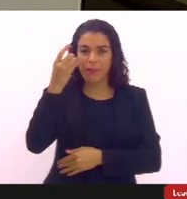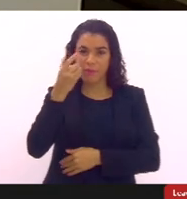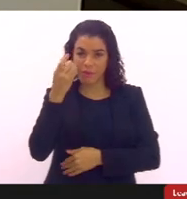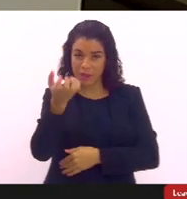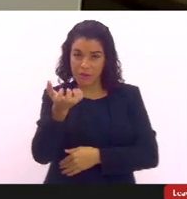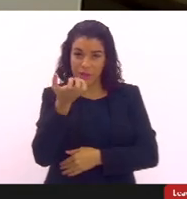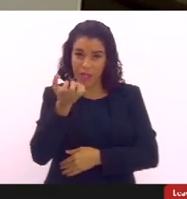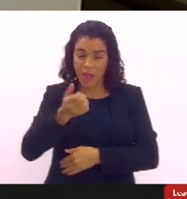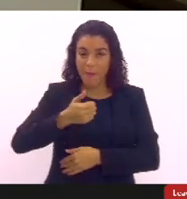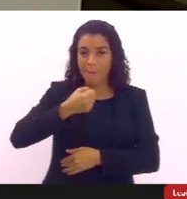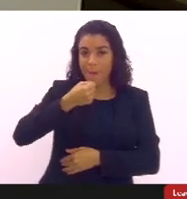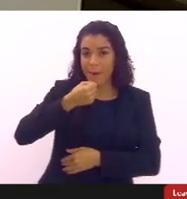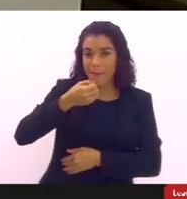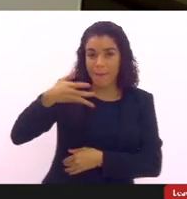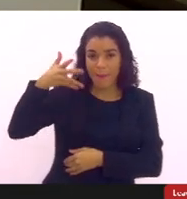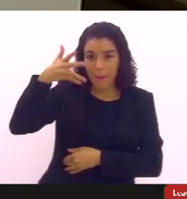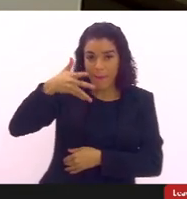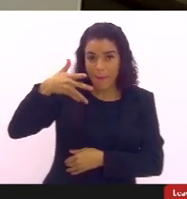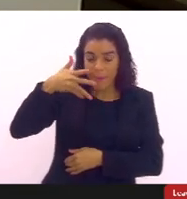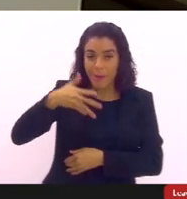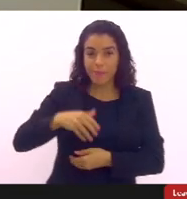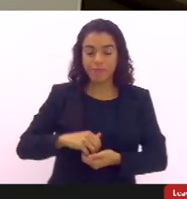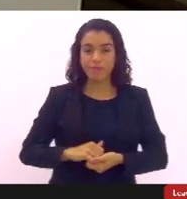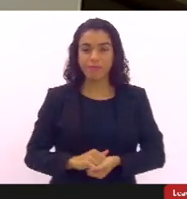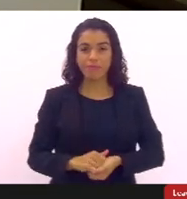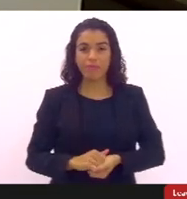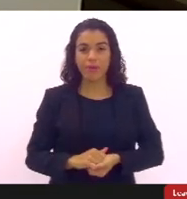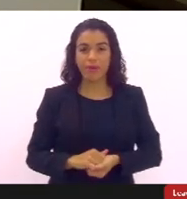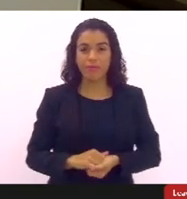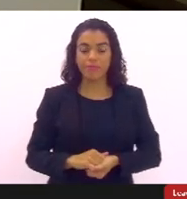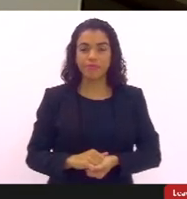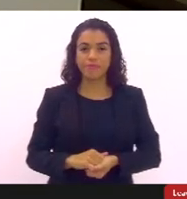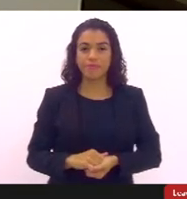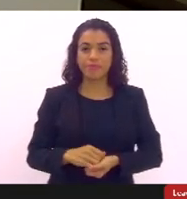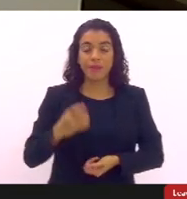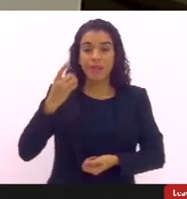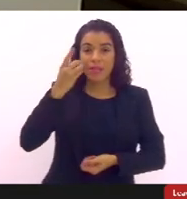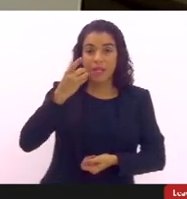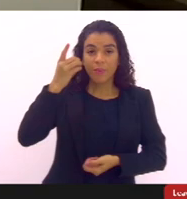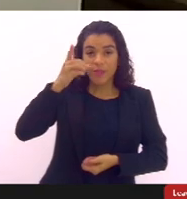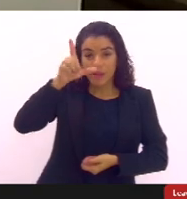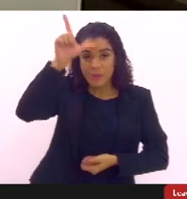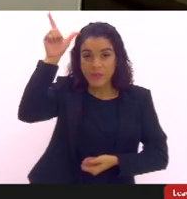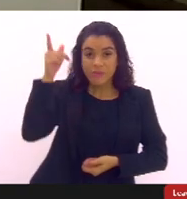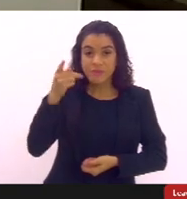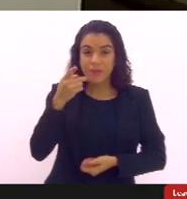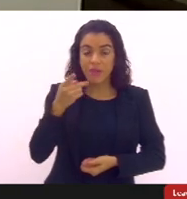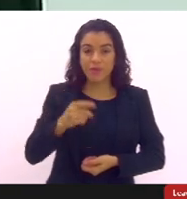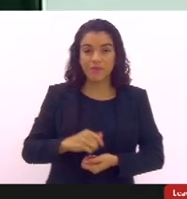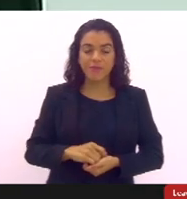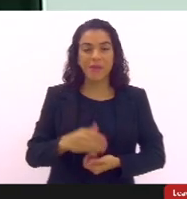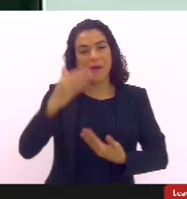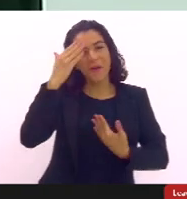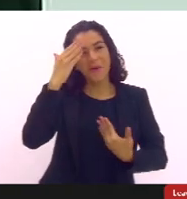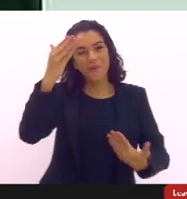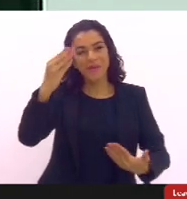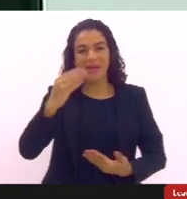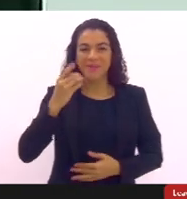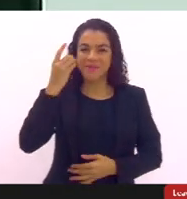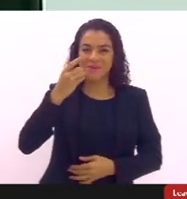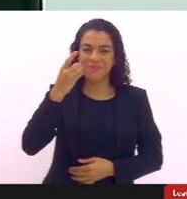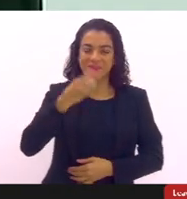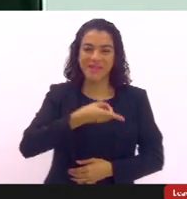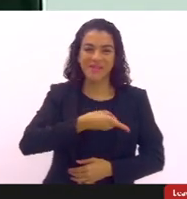alguma ponderação. Deputado Luiz Paulo. Está sem som, deputado. Obrigado, deputada Marta